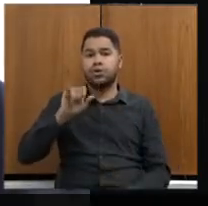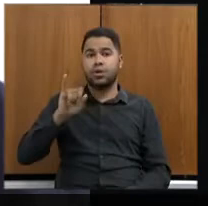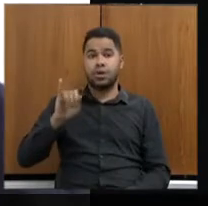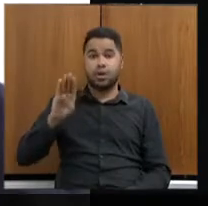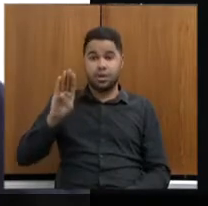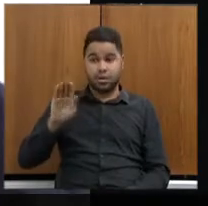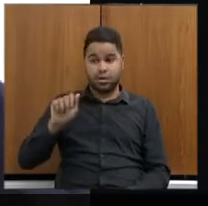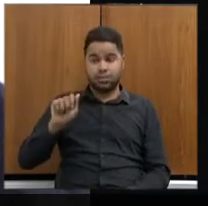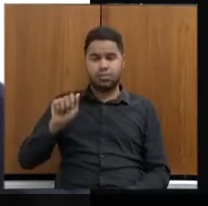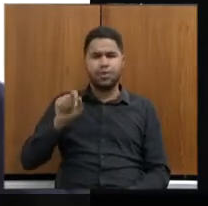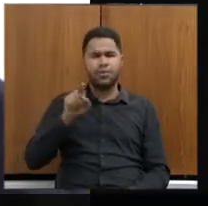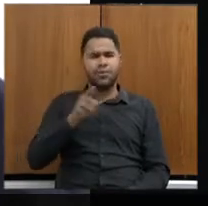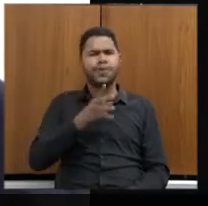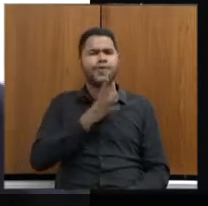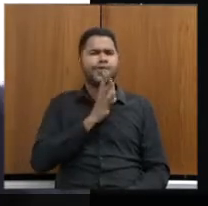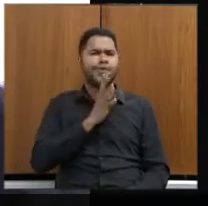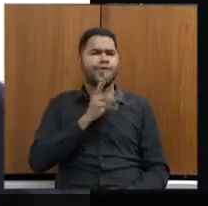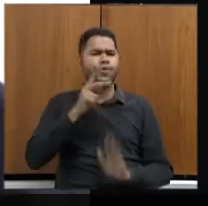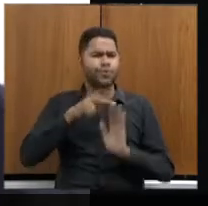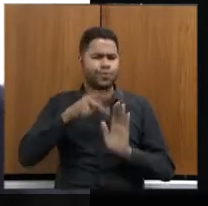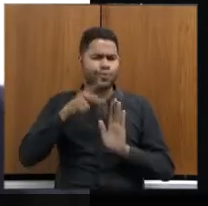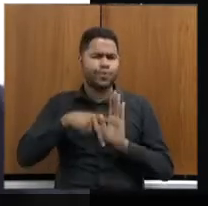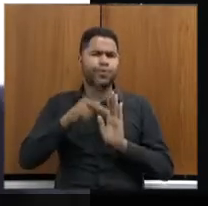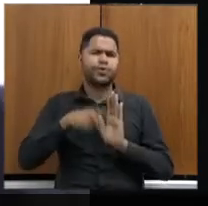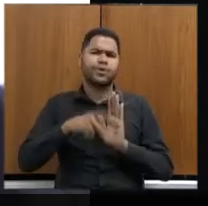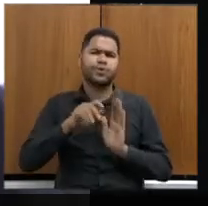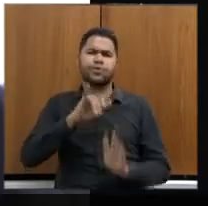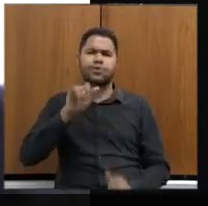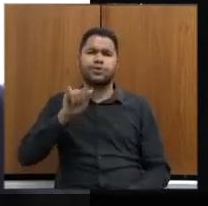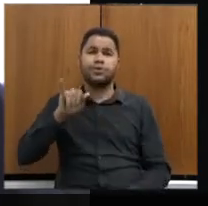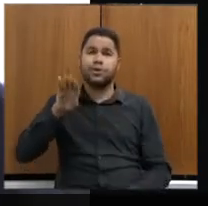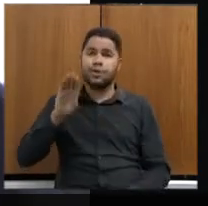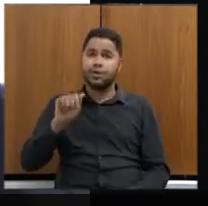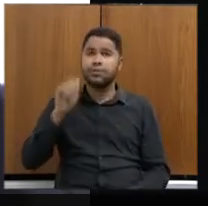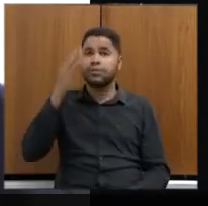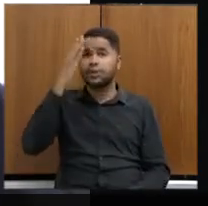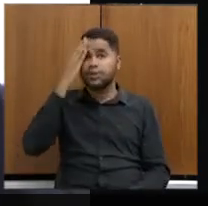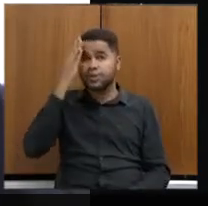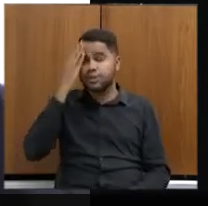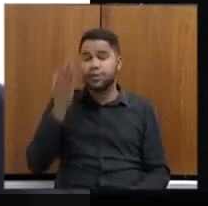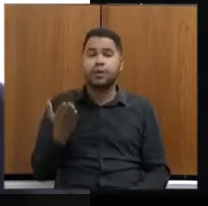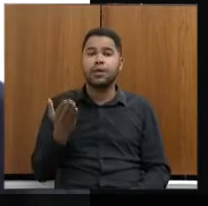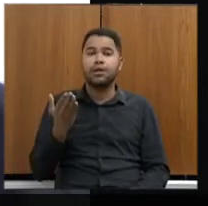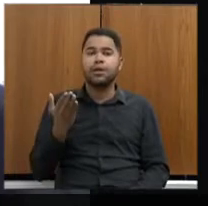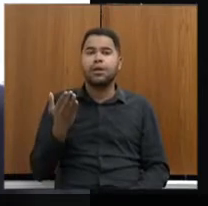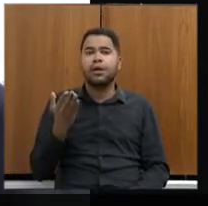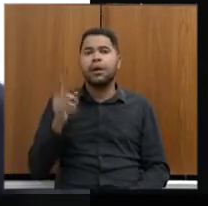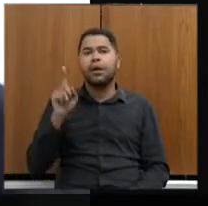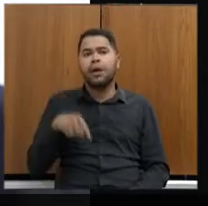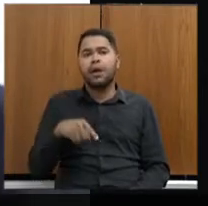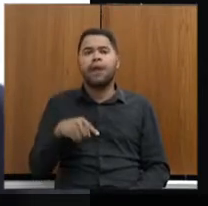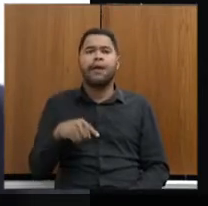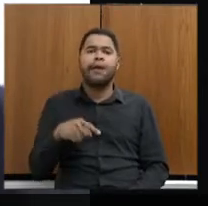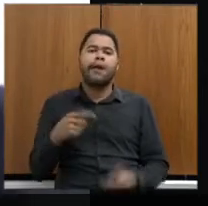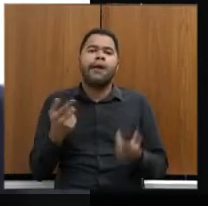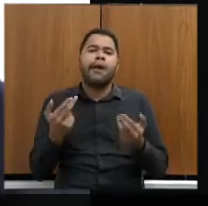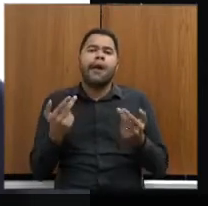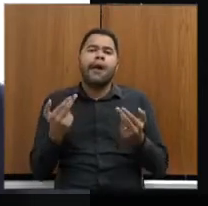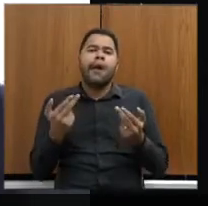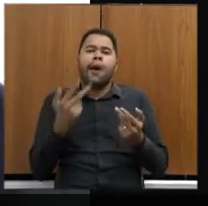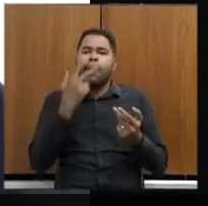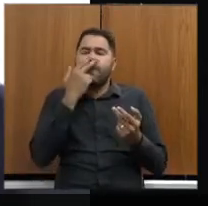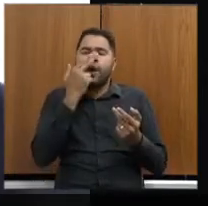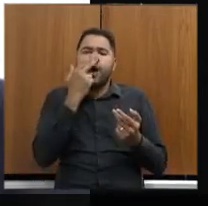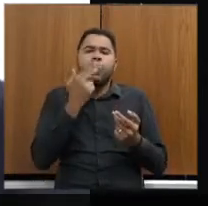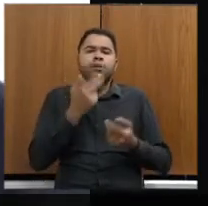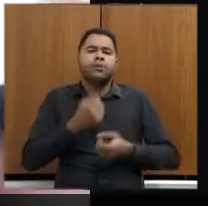presidente sua conhece o projeto saído só sabe que ele é cantado em verso e prosa como